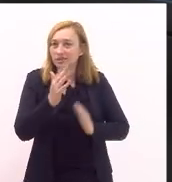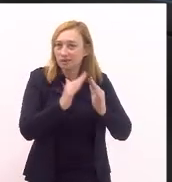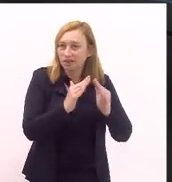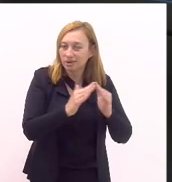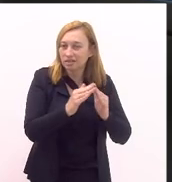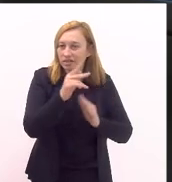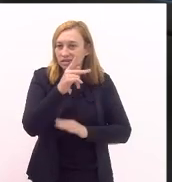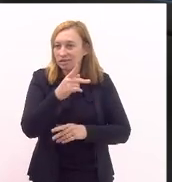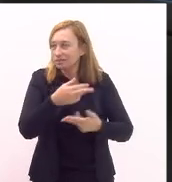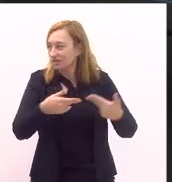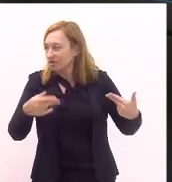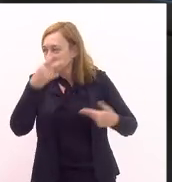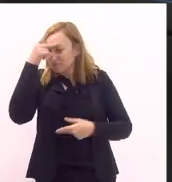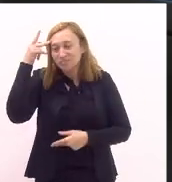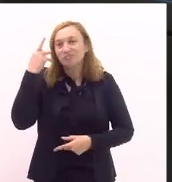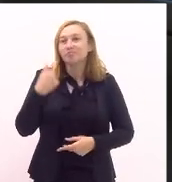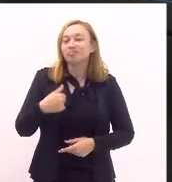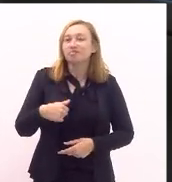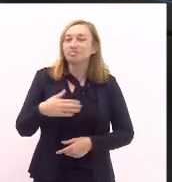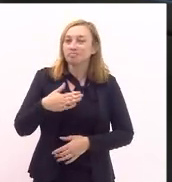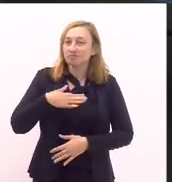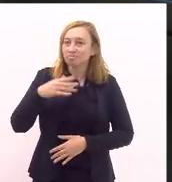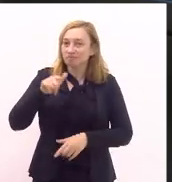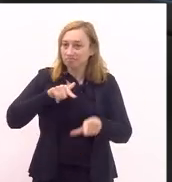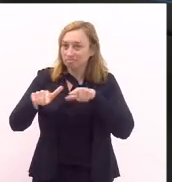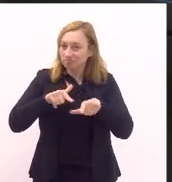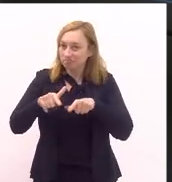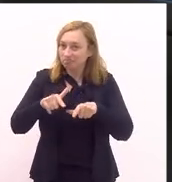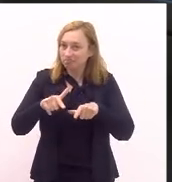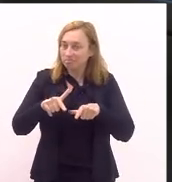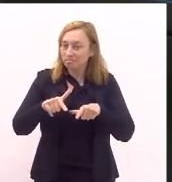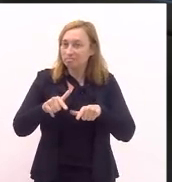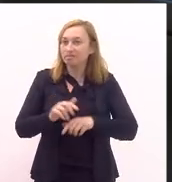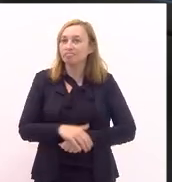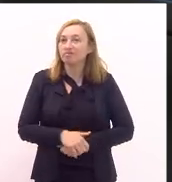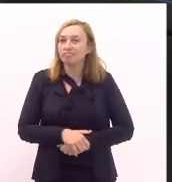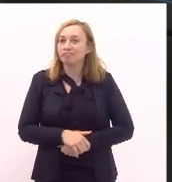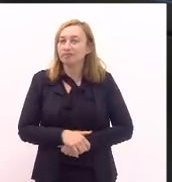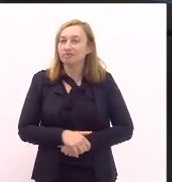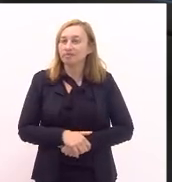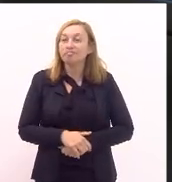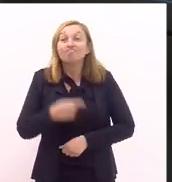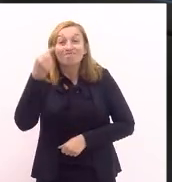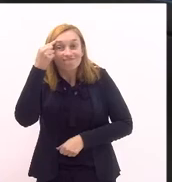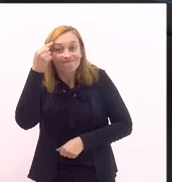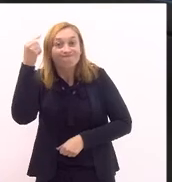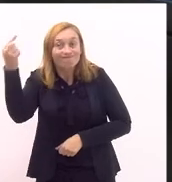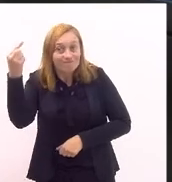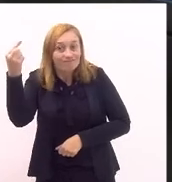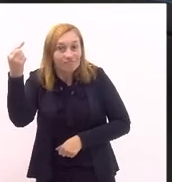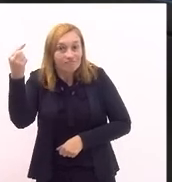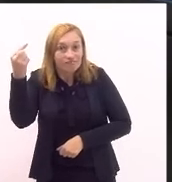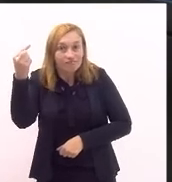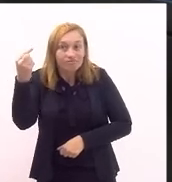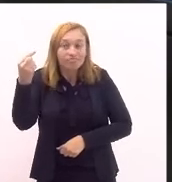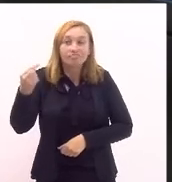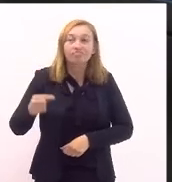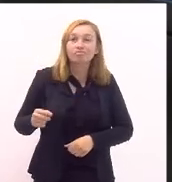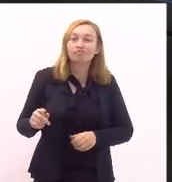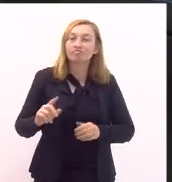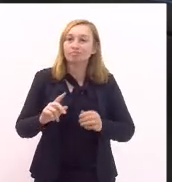o meu mandato está colocado nessas ideias nesses